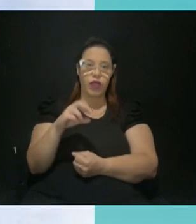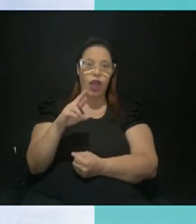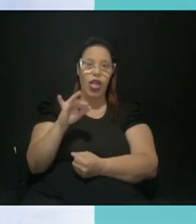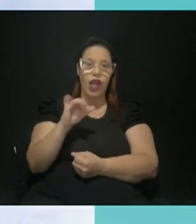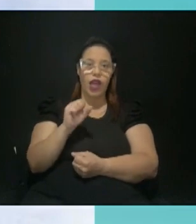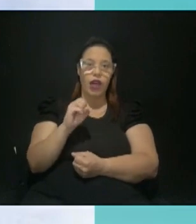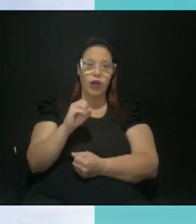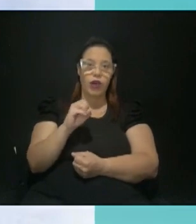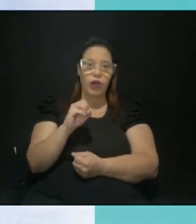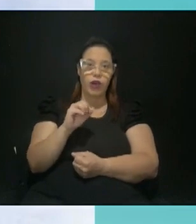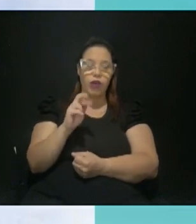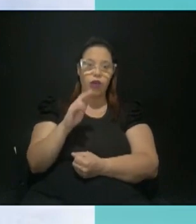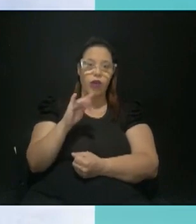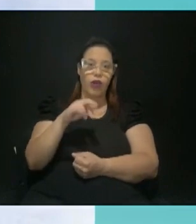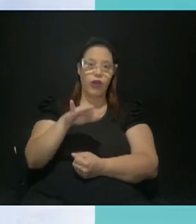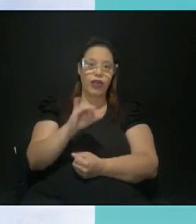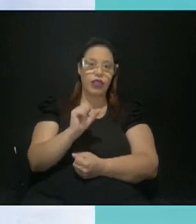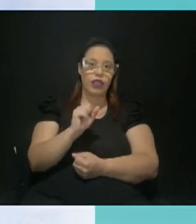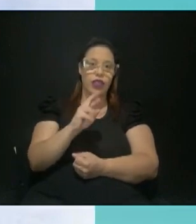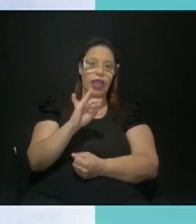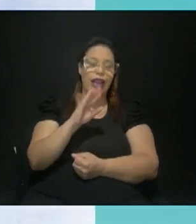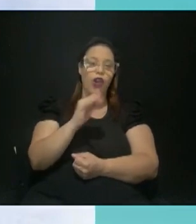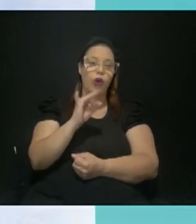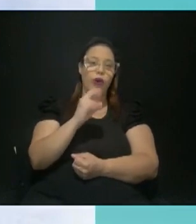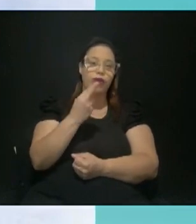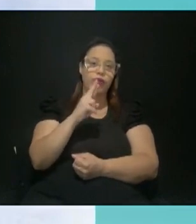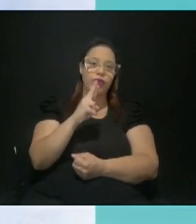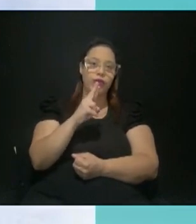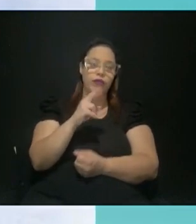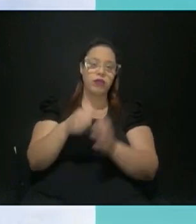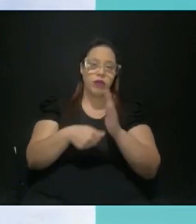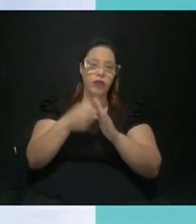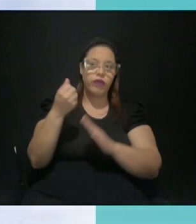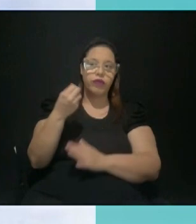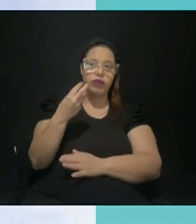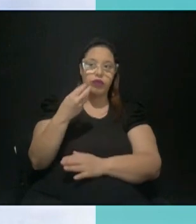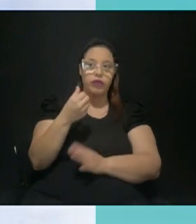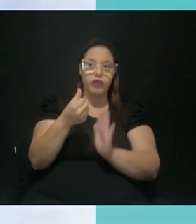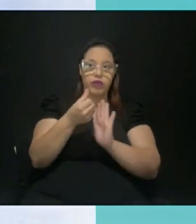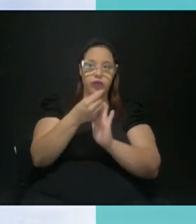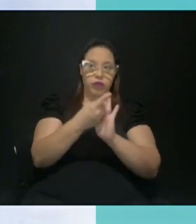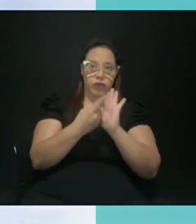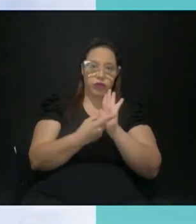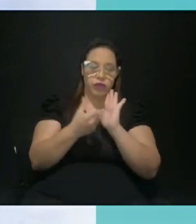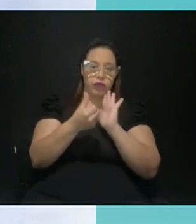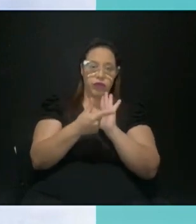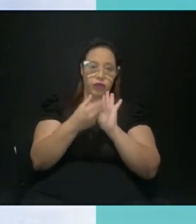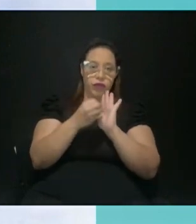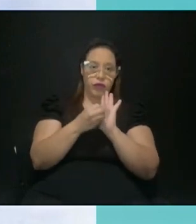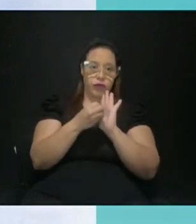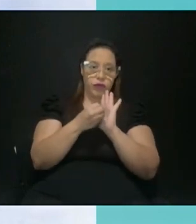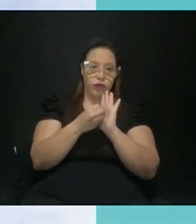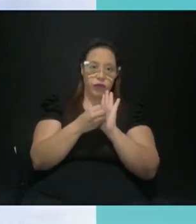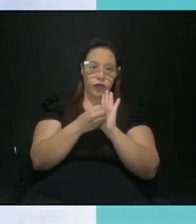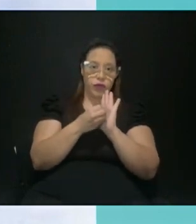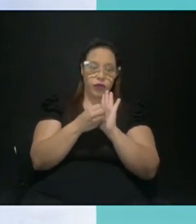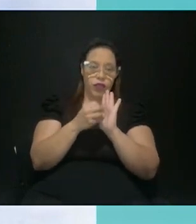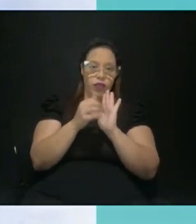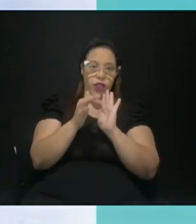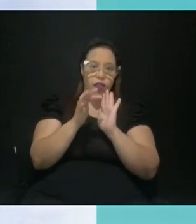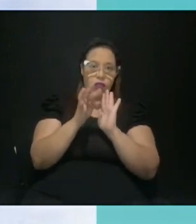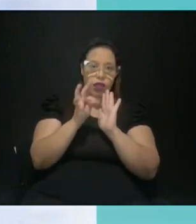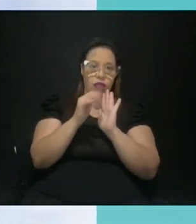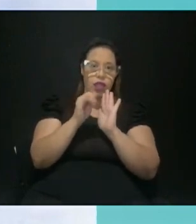de Taylor. Descrita pela primeira vez na década de 20 pelo físico Geoffrey Ingram Taylor como uma corrente de